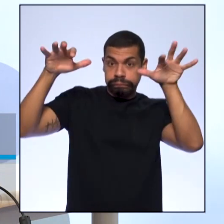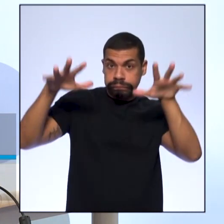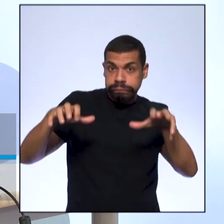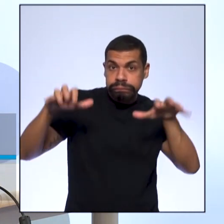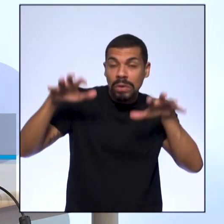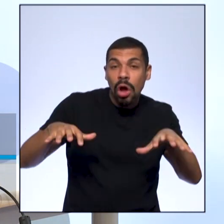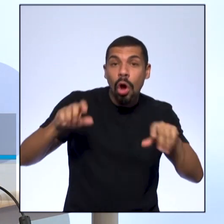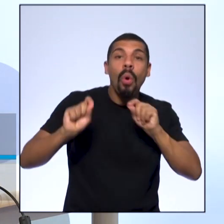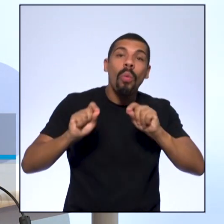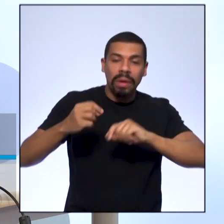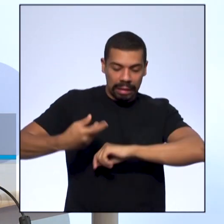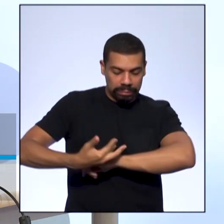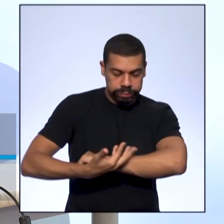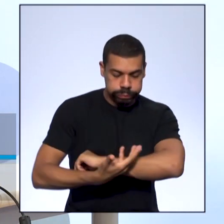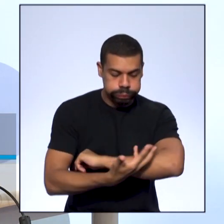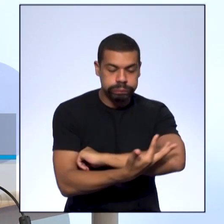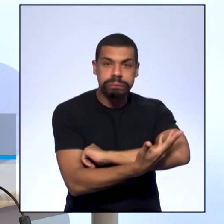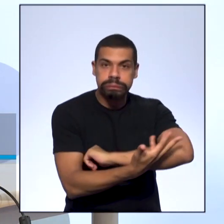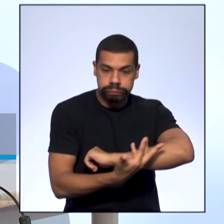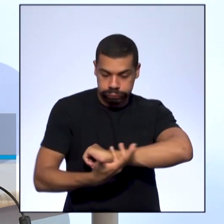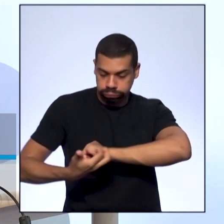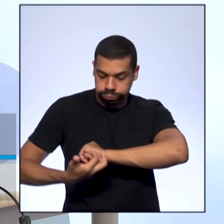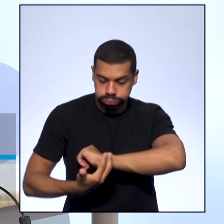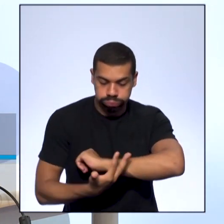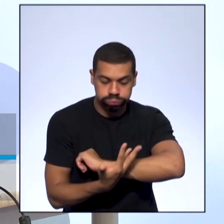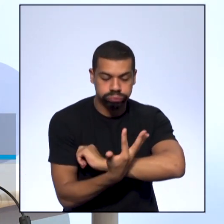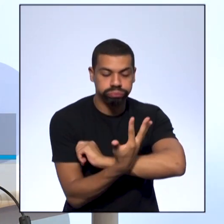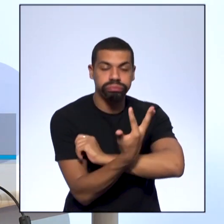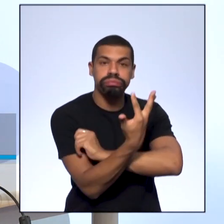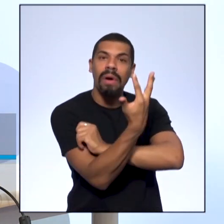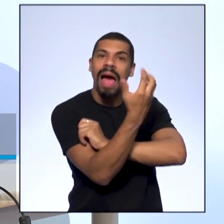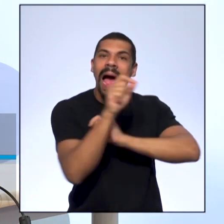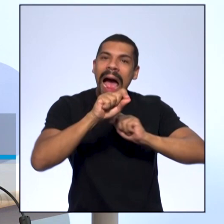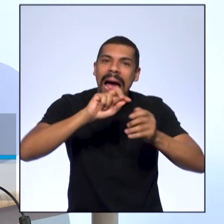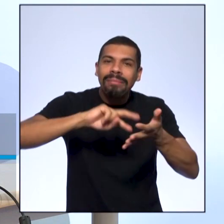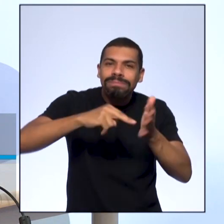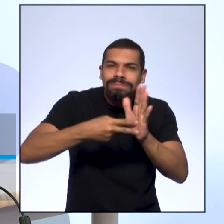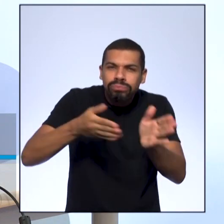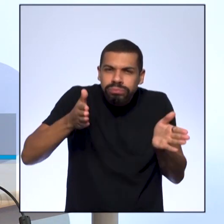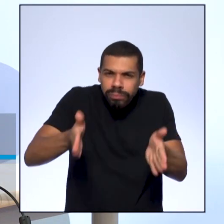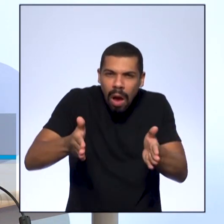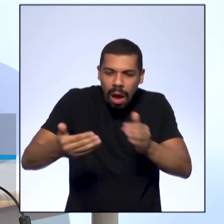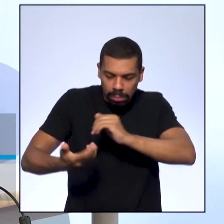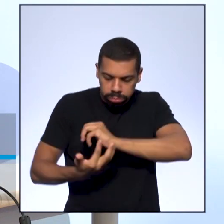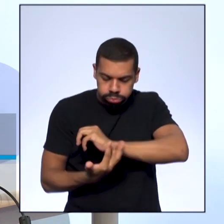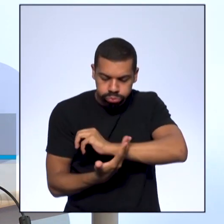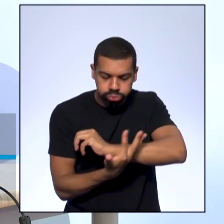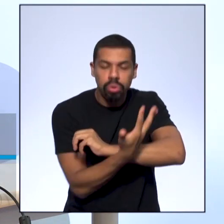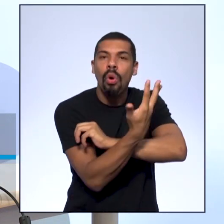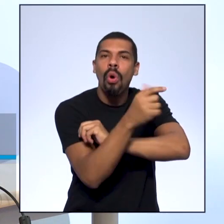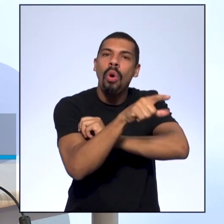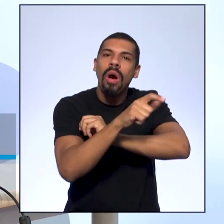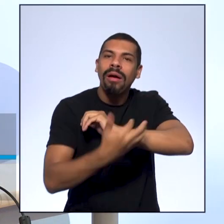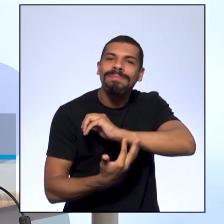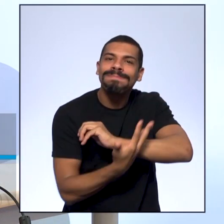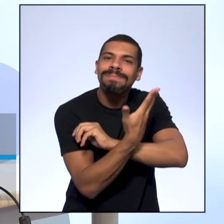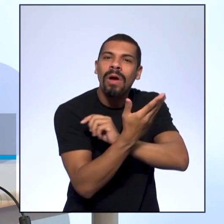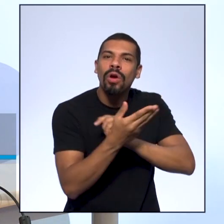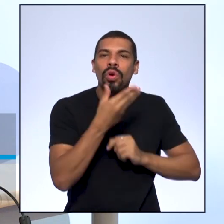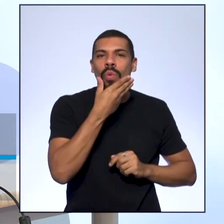que nasce e promove ali, finaliza a ressurreição do pai. Então, na história mítica, né, no mito,